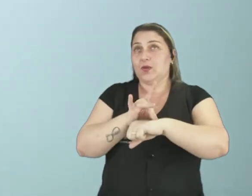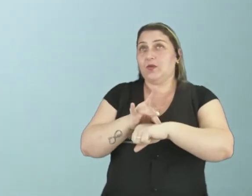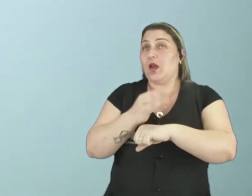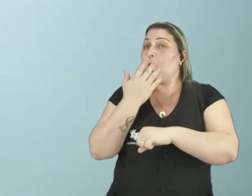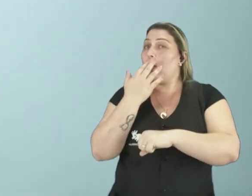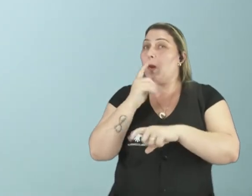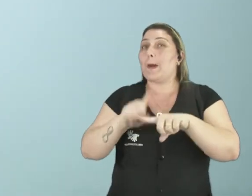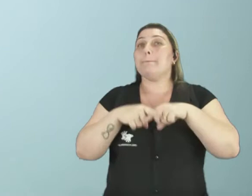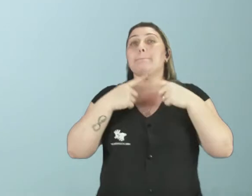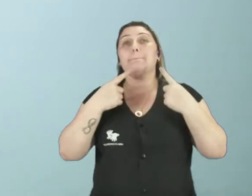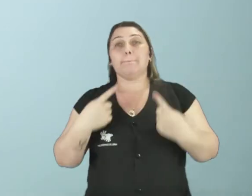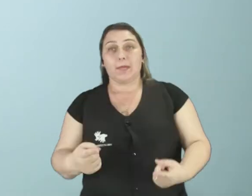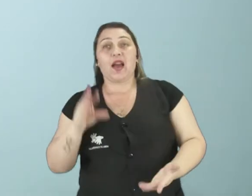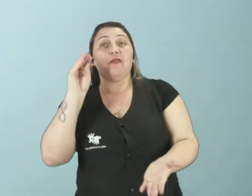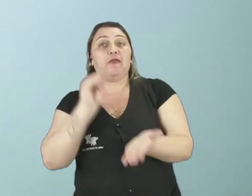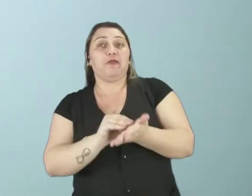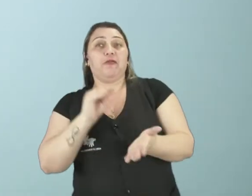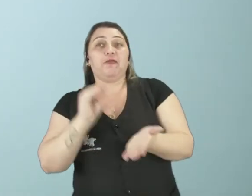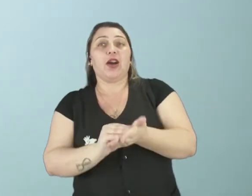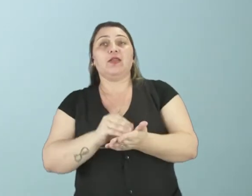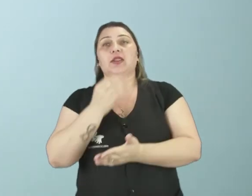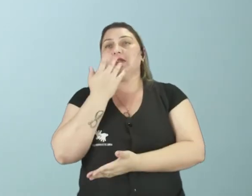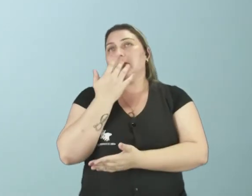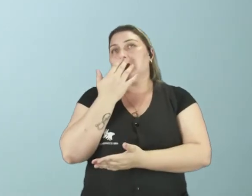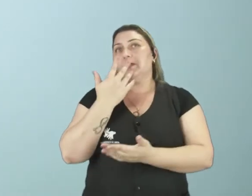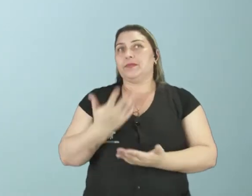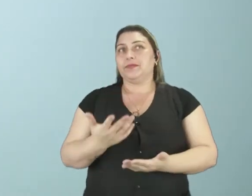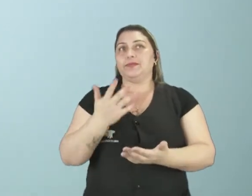uma cor, mas sim a ausência de cor.